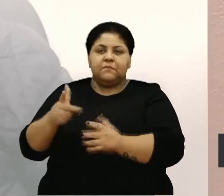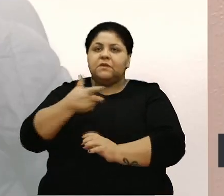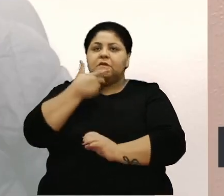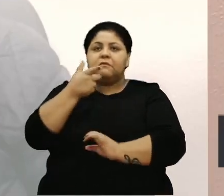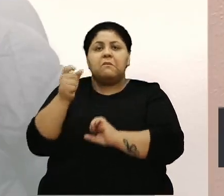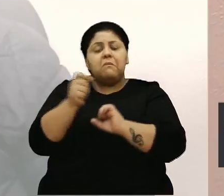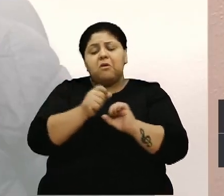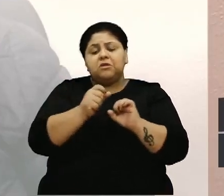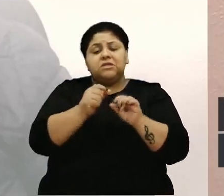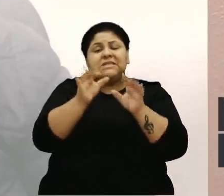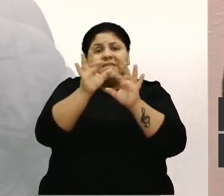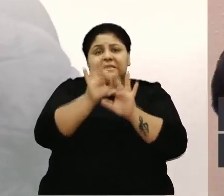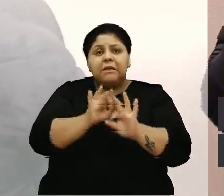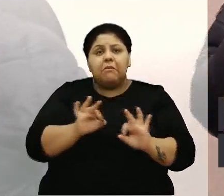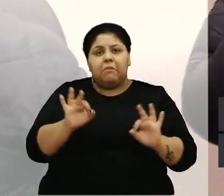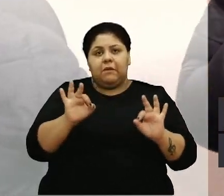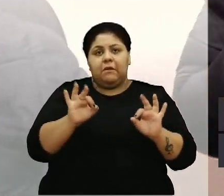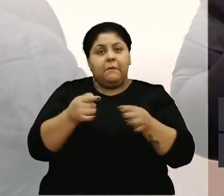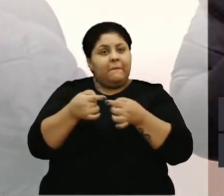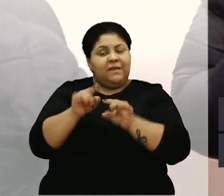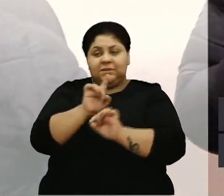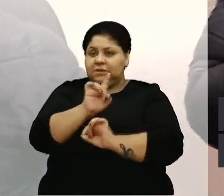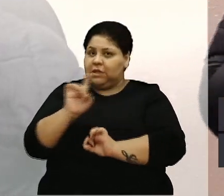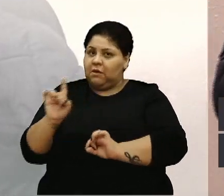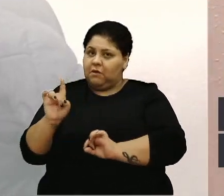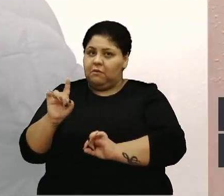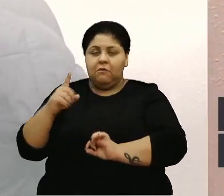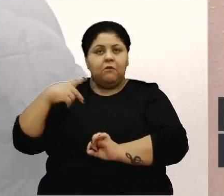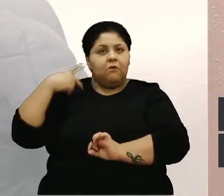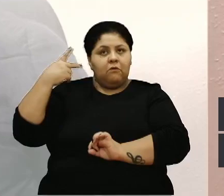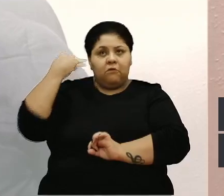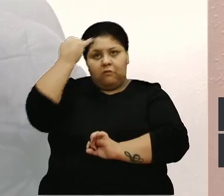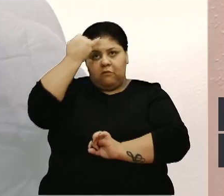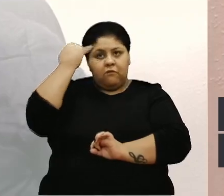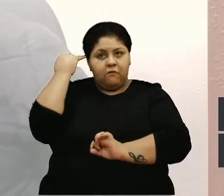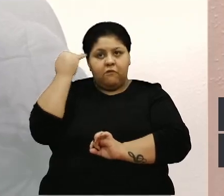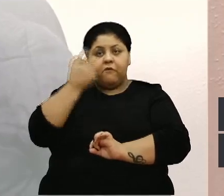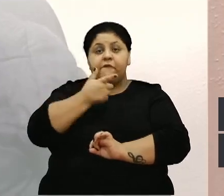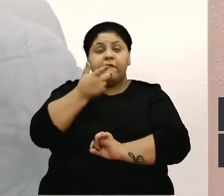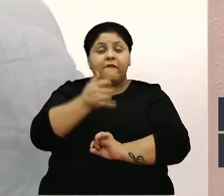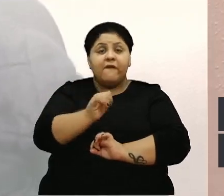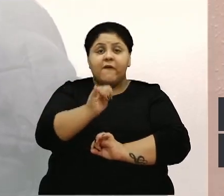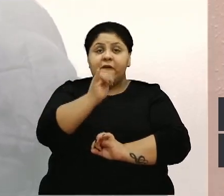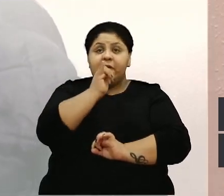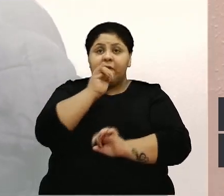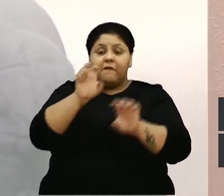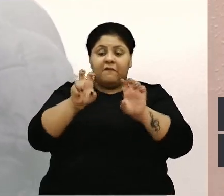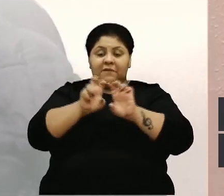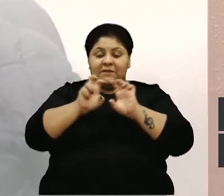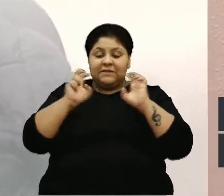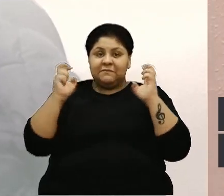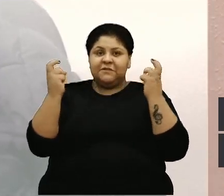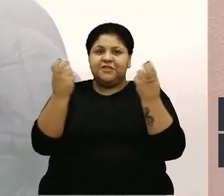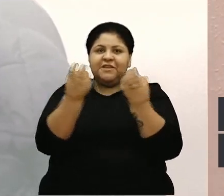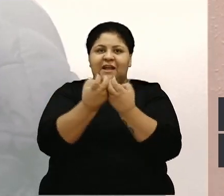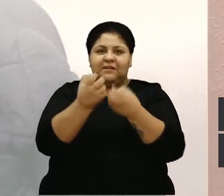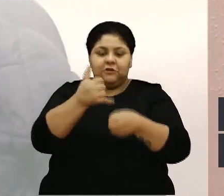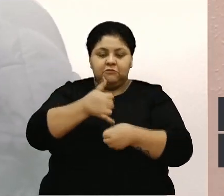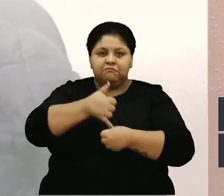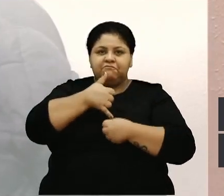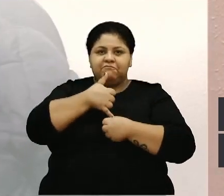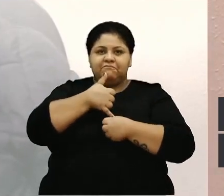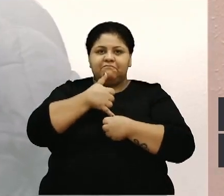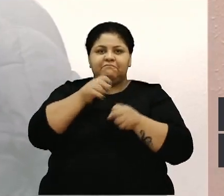parecer simples, mas não é. O vereador D'Ambrosio trouxe aqui um exemplo das mateadas comunitárias, vereador D'Ambrosio,